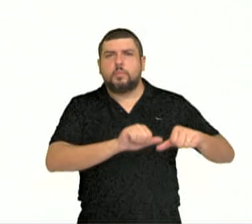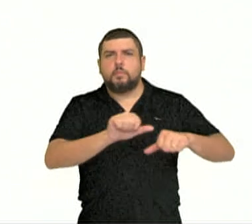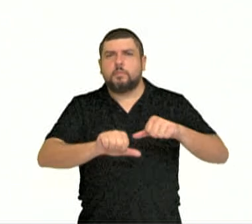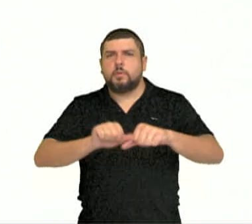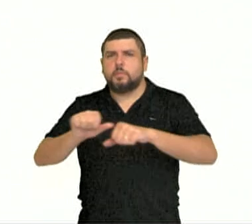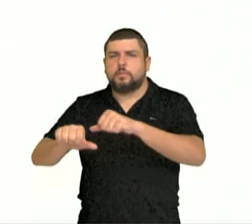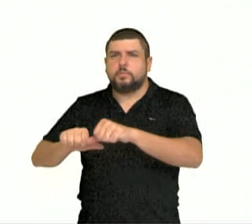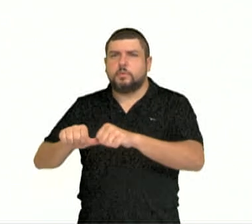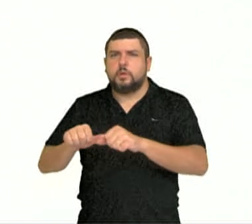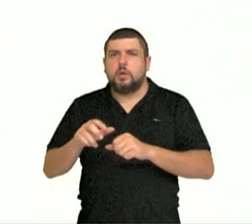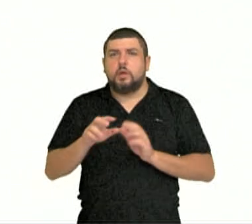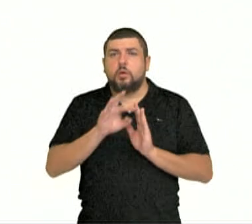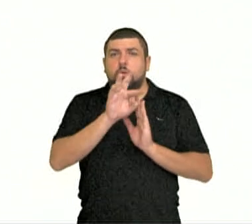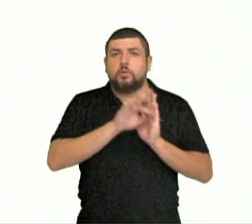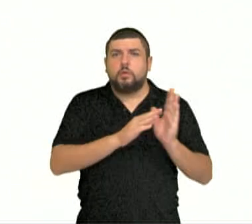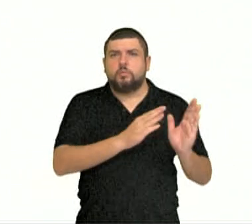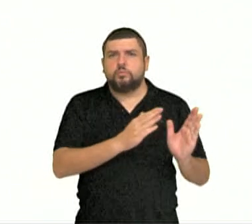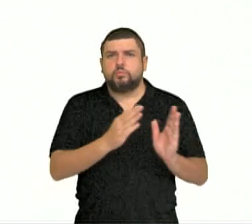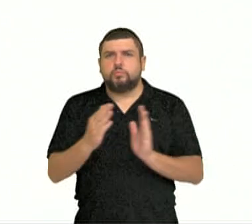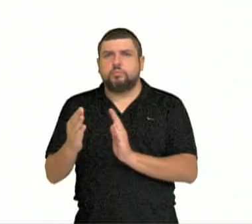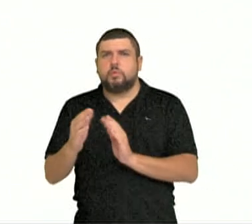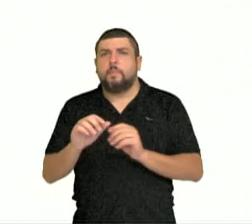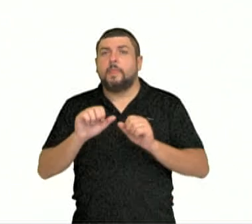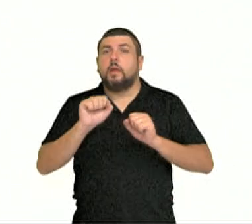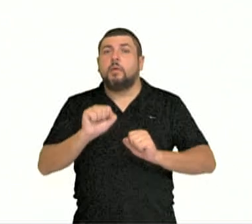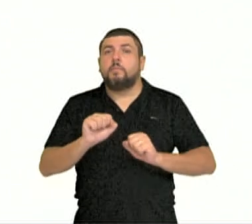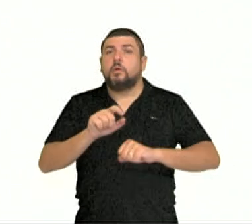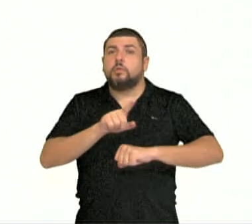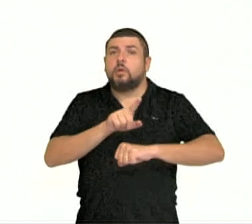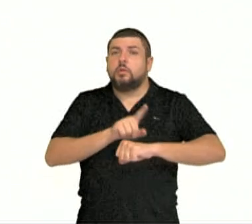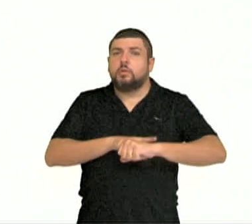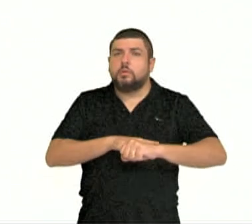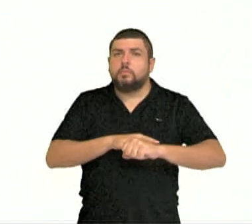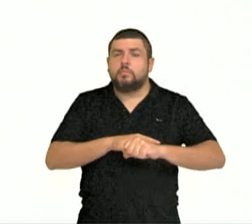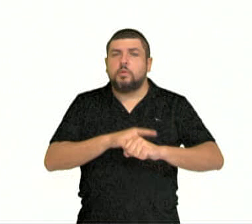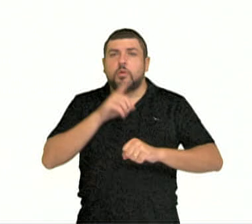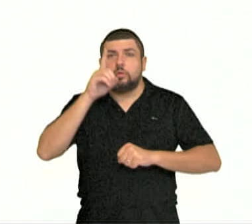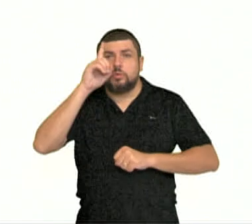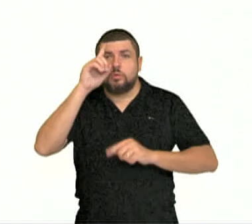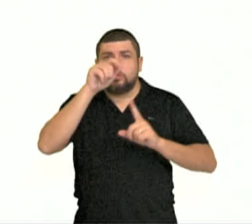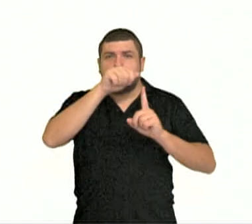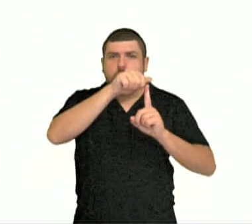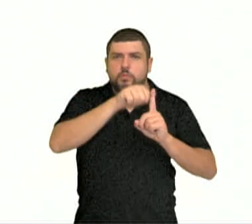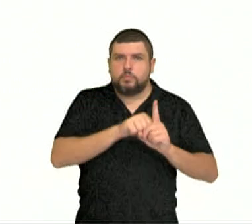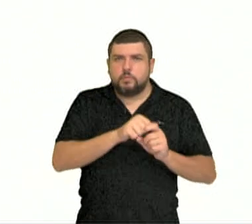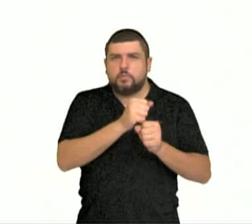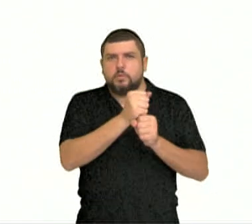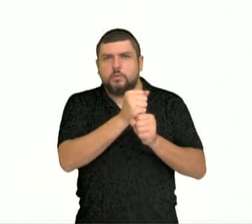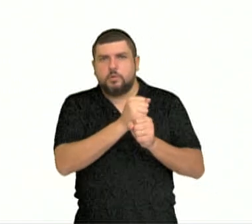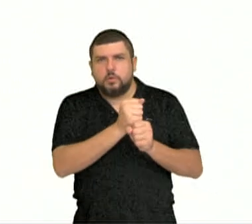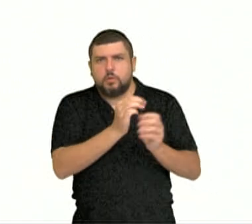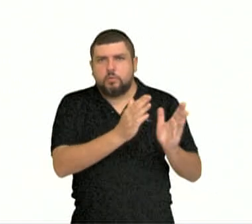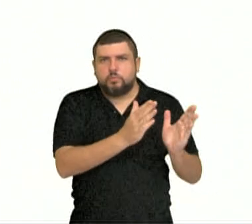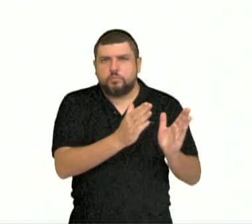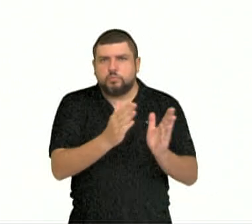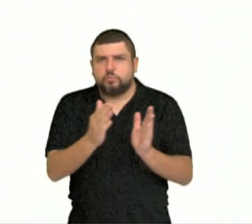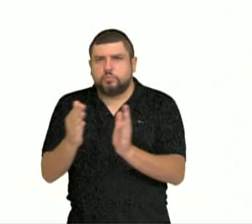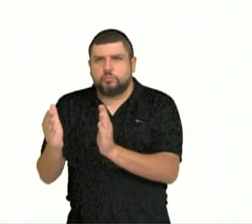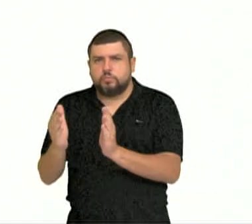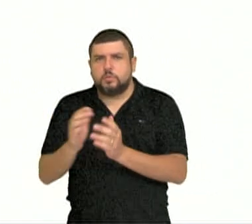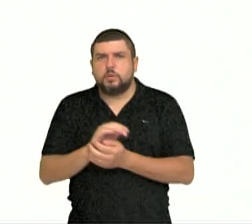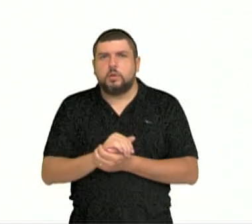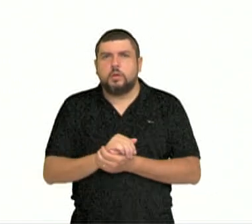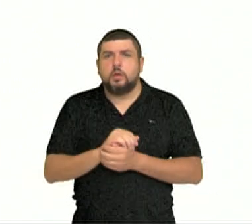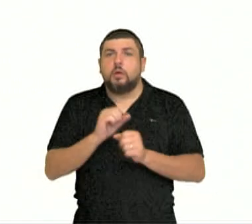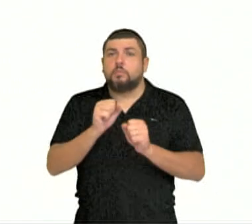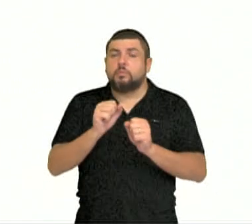ali dentro do texto. Ele pode ser cronológico em relação às horas, né? Minutos, horas, dia, mês, ano, né?